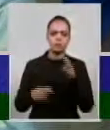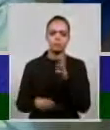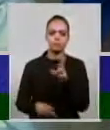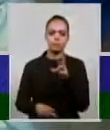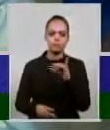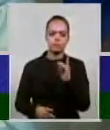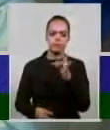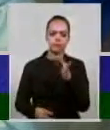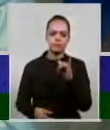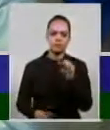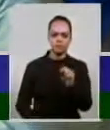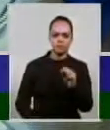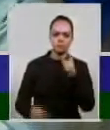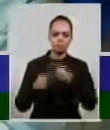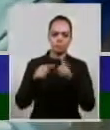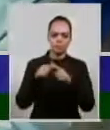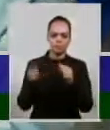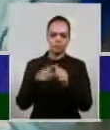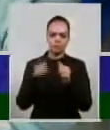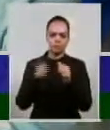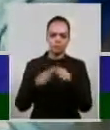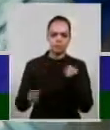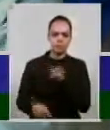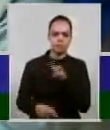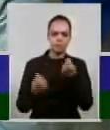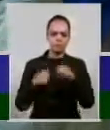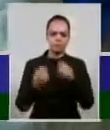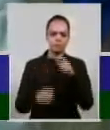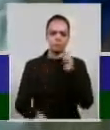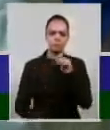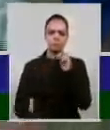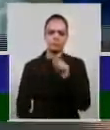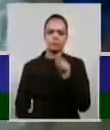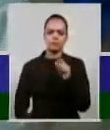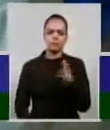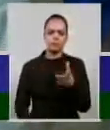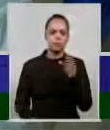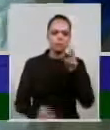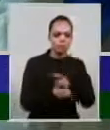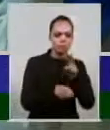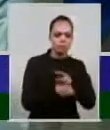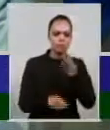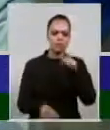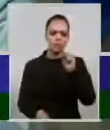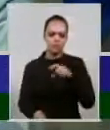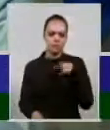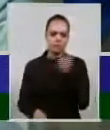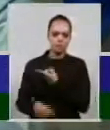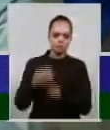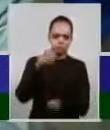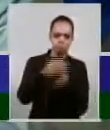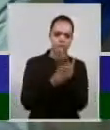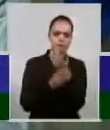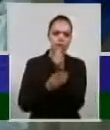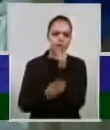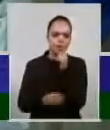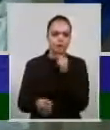Buritis, porque, primeiro, nós temos que cuidar,